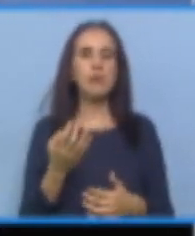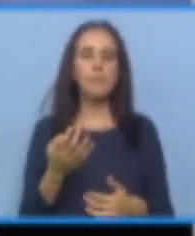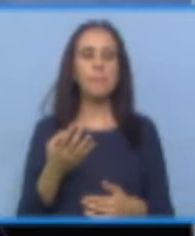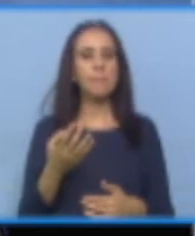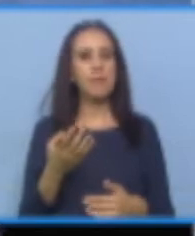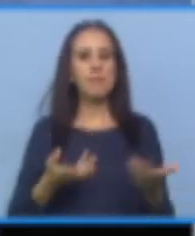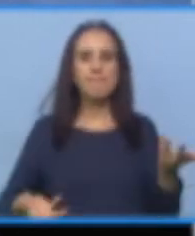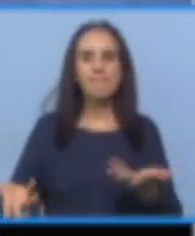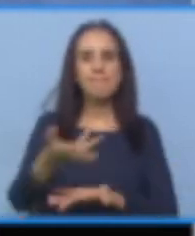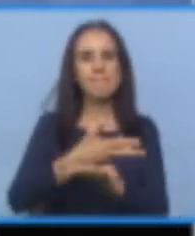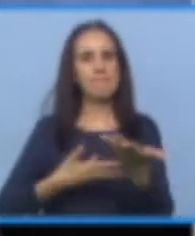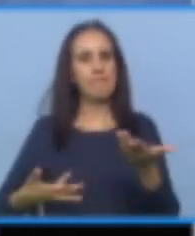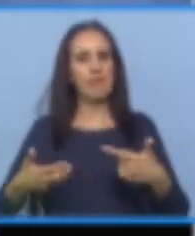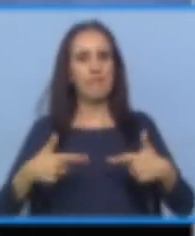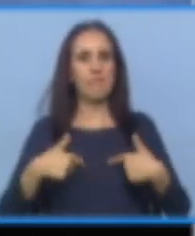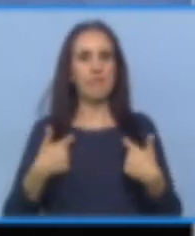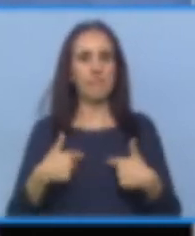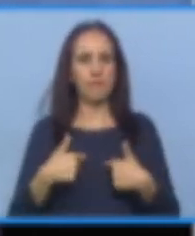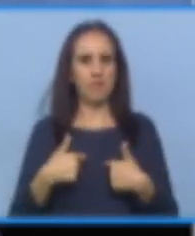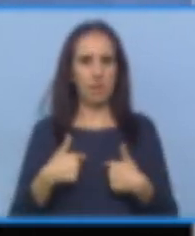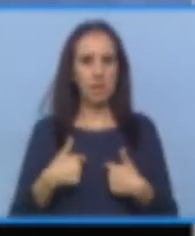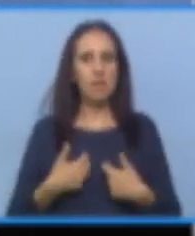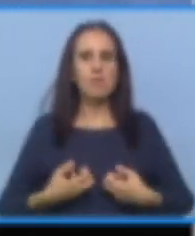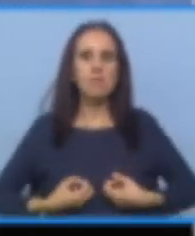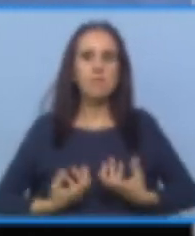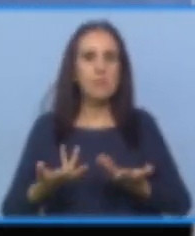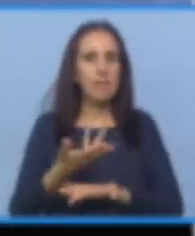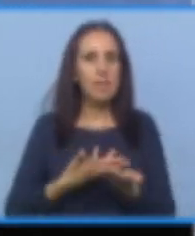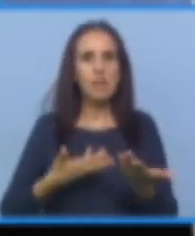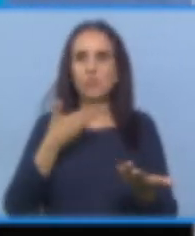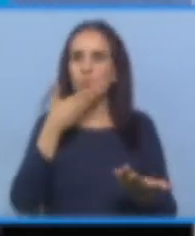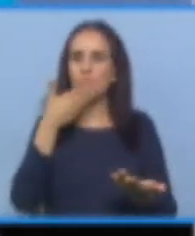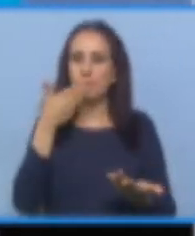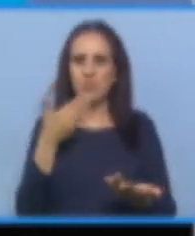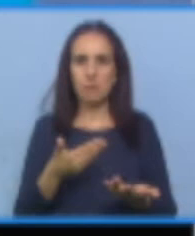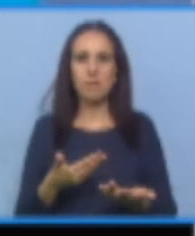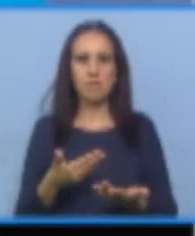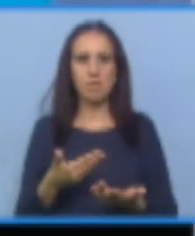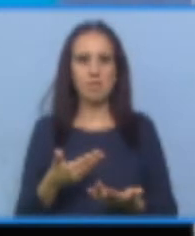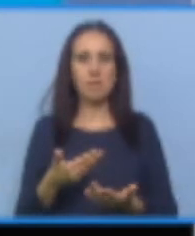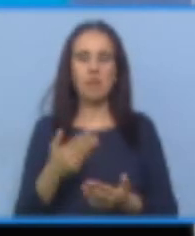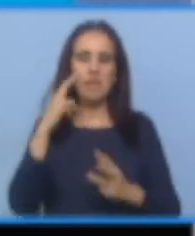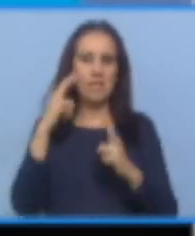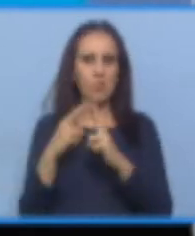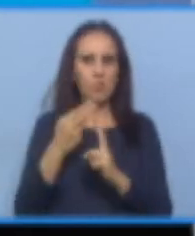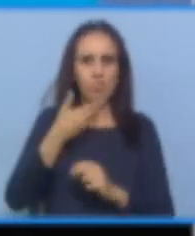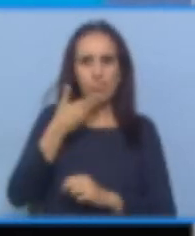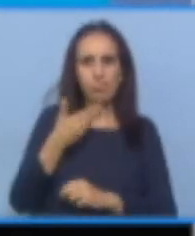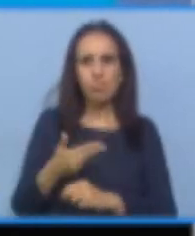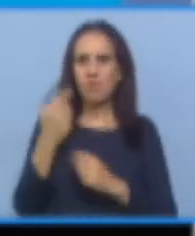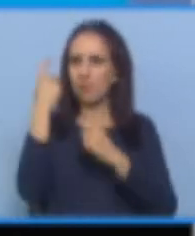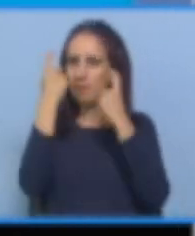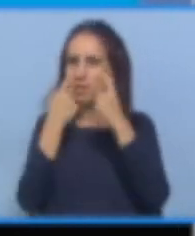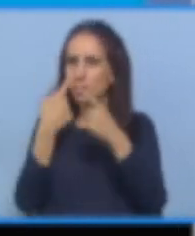sermos dinamizadores, partilhar experiências, a experiência do encontro, as